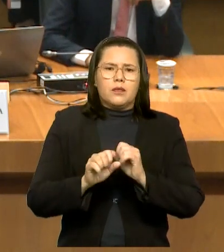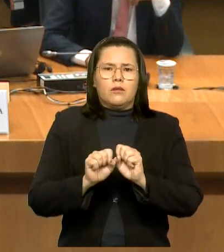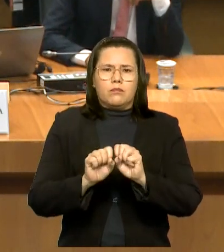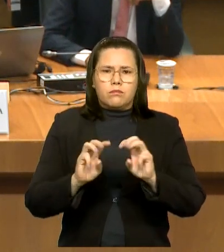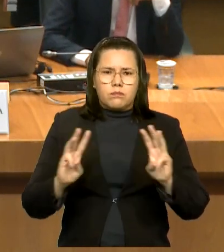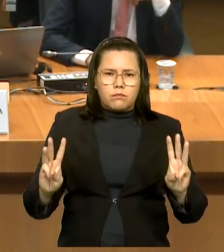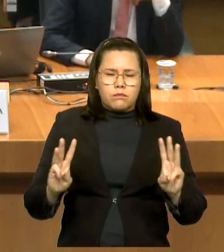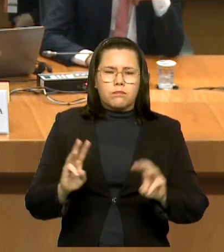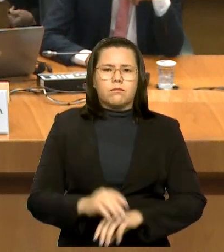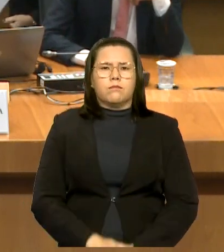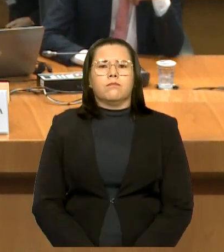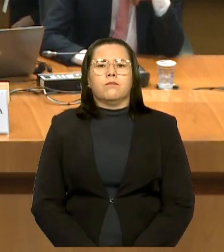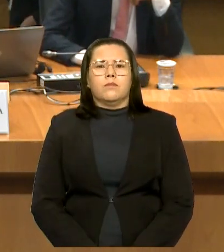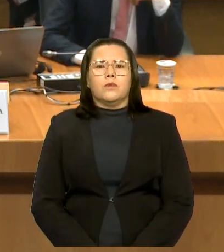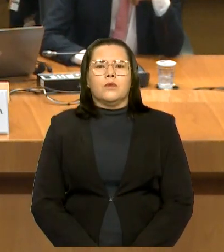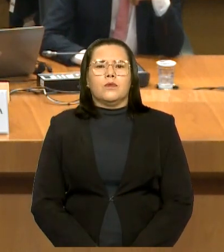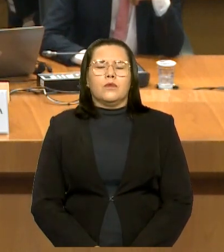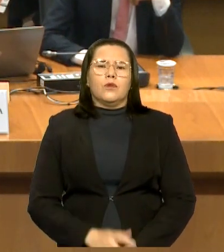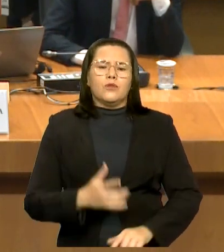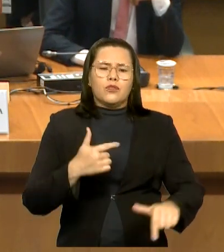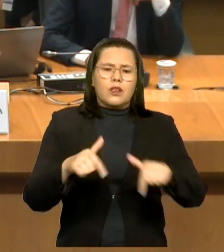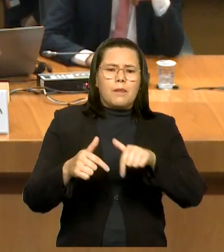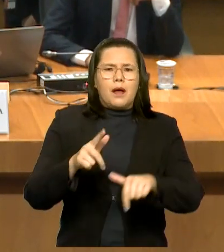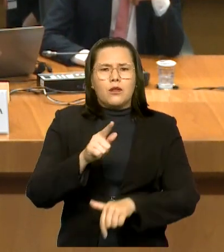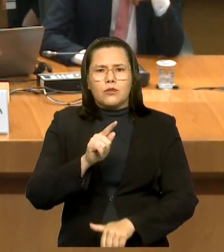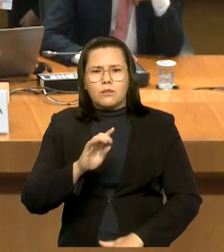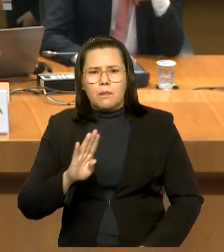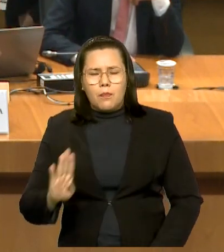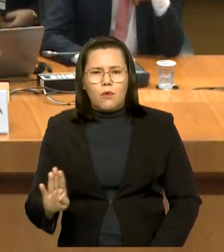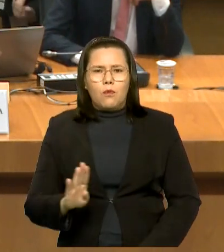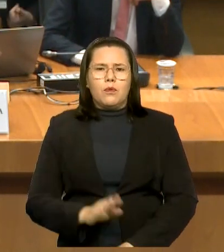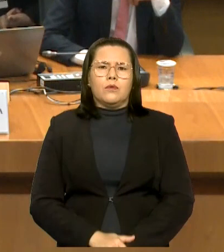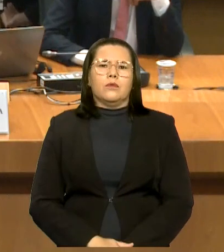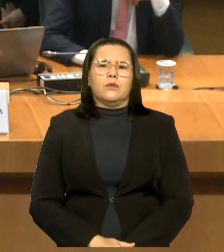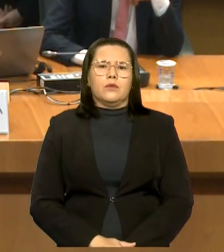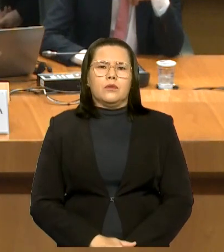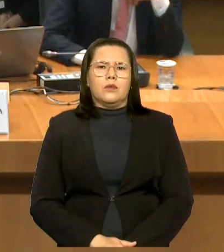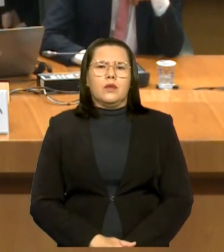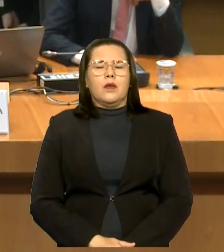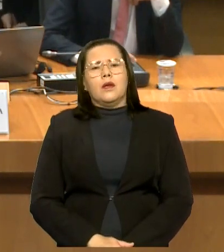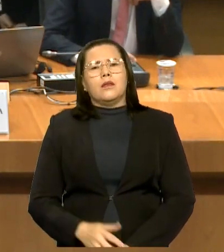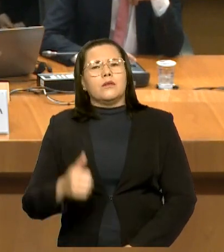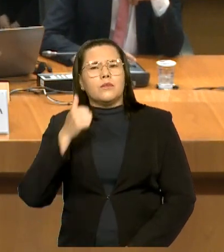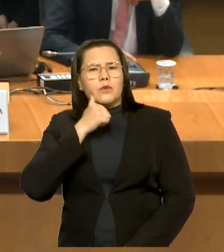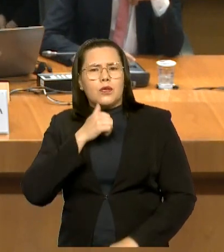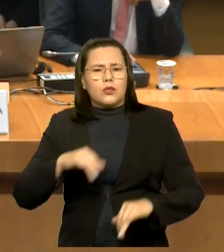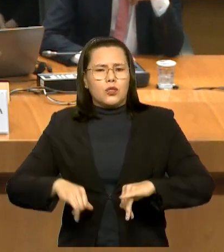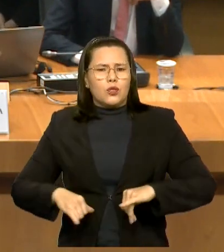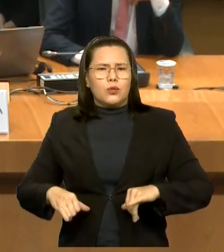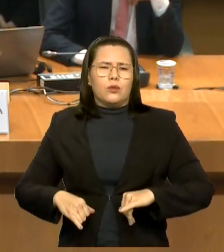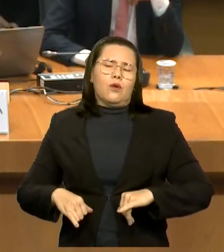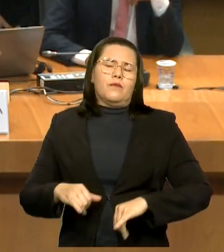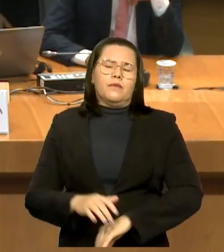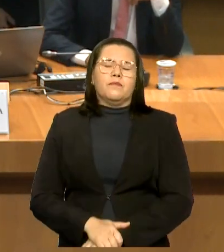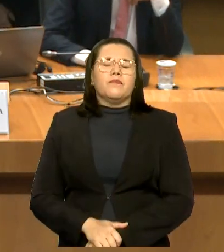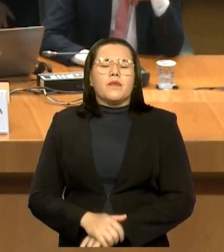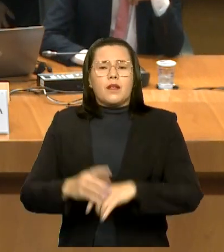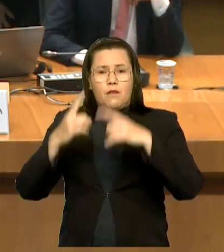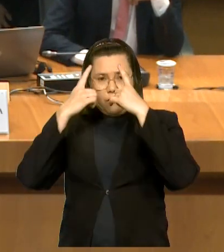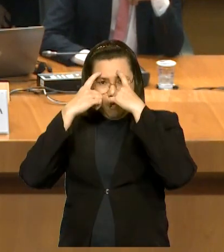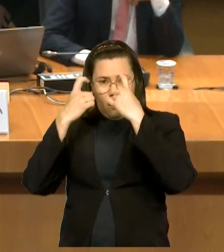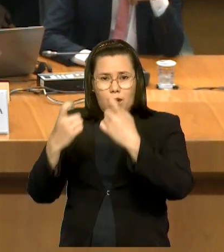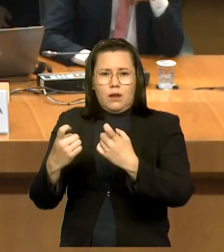de guia informativo sobre serviços públicos da rede de atendimento a mulheres em situação de violência, as medidas de enfrentamento a essas